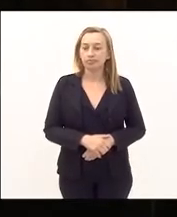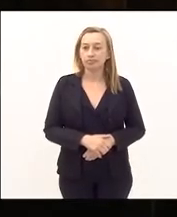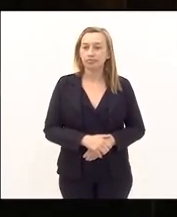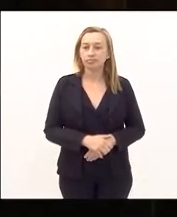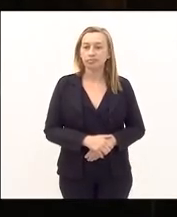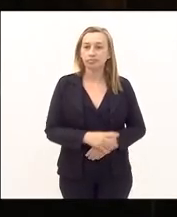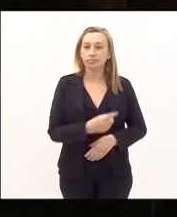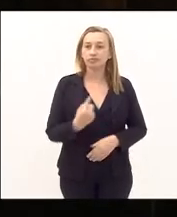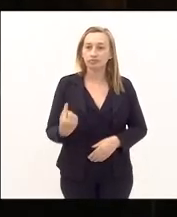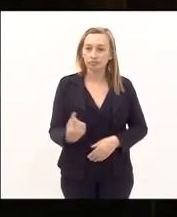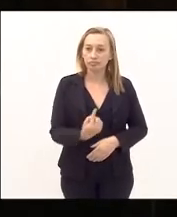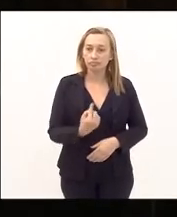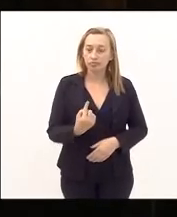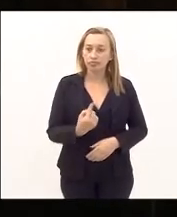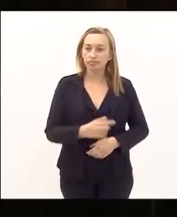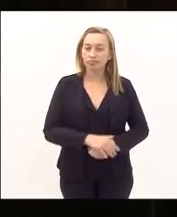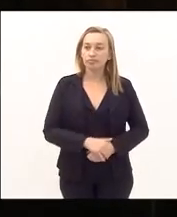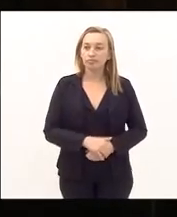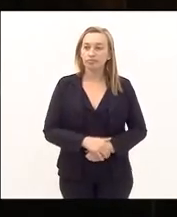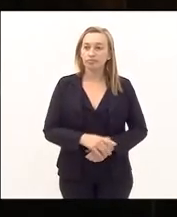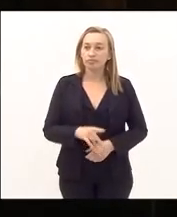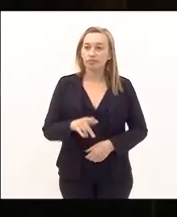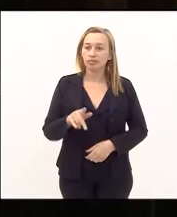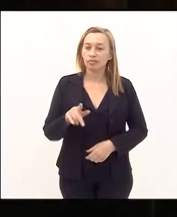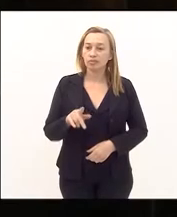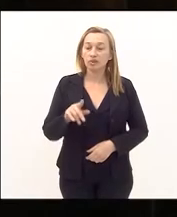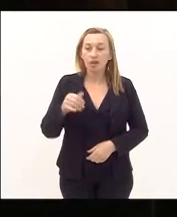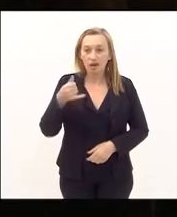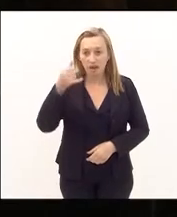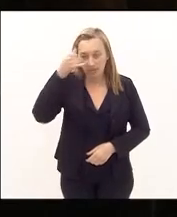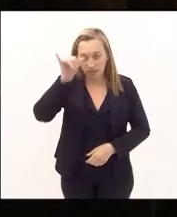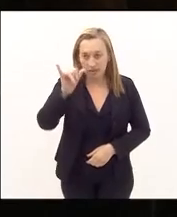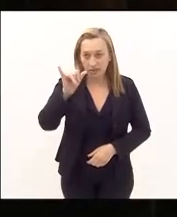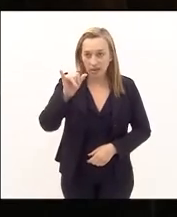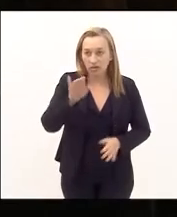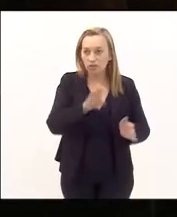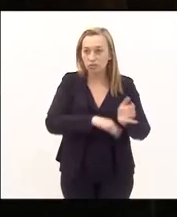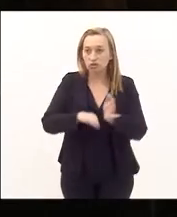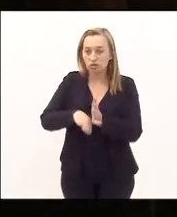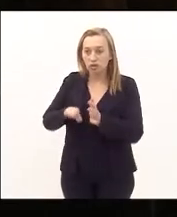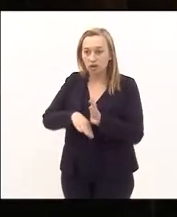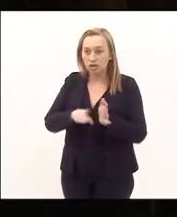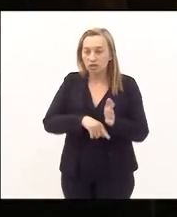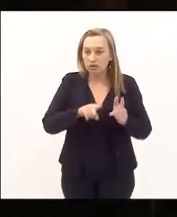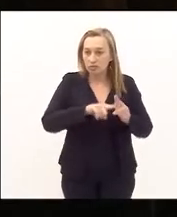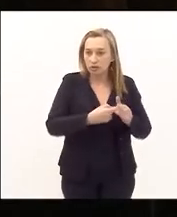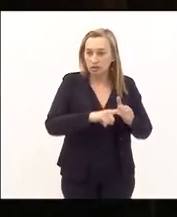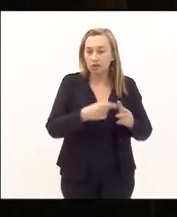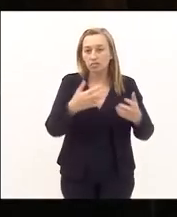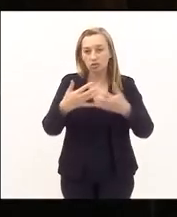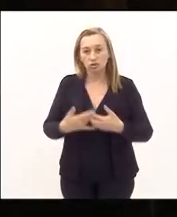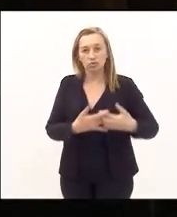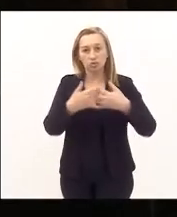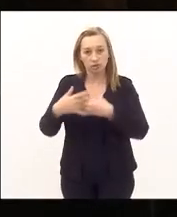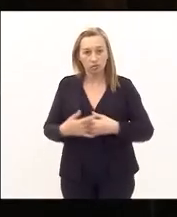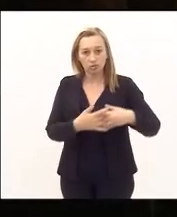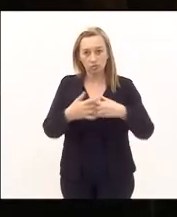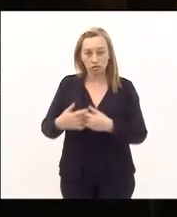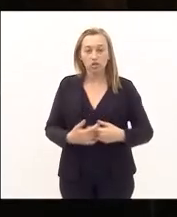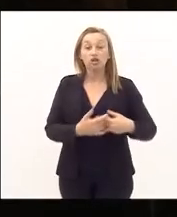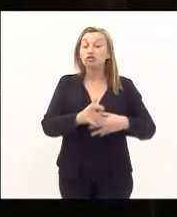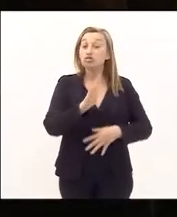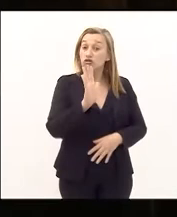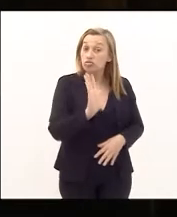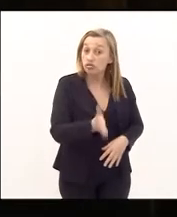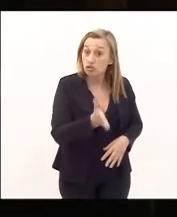vamos baratear os fretes, vamos evitar os gastos com a manutenção dos caminhões, já que